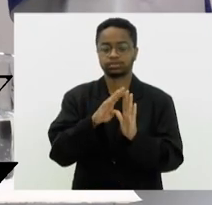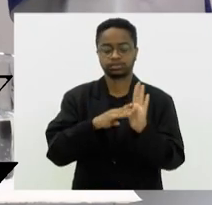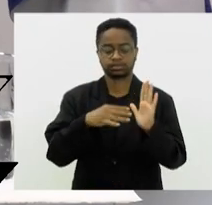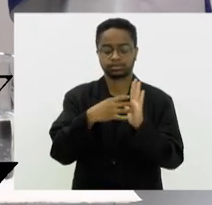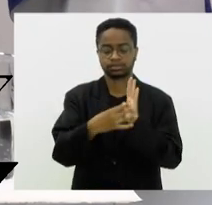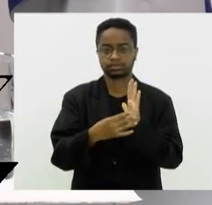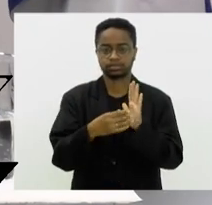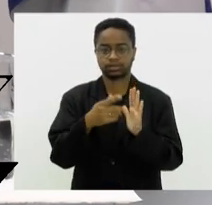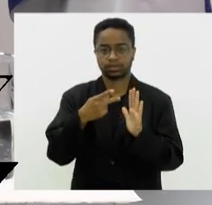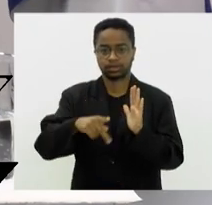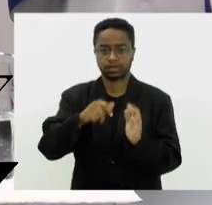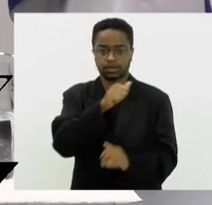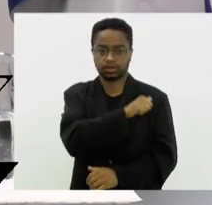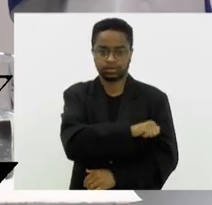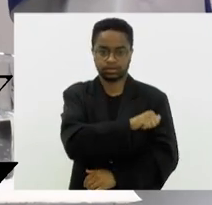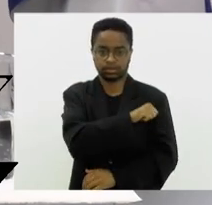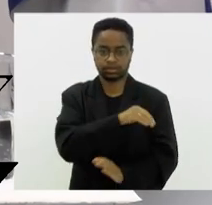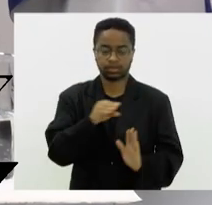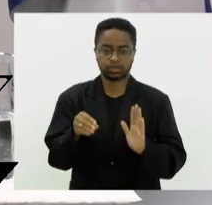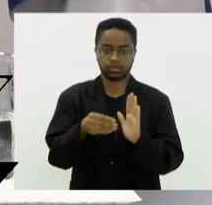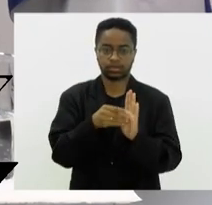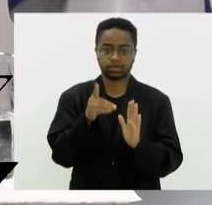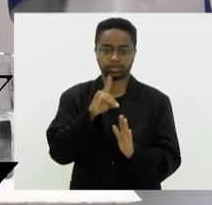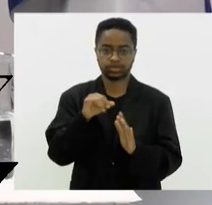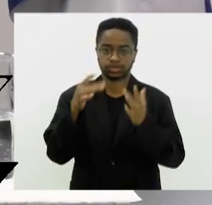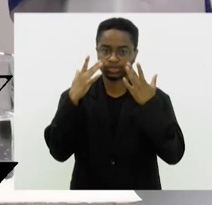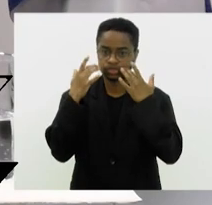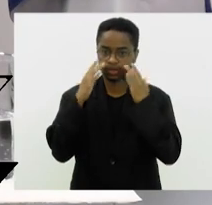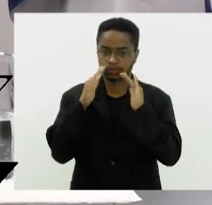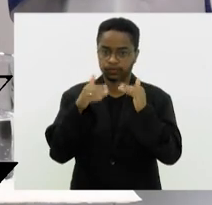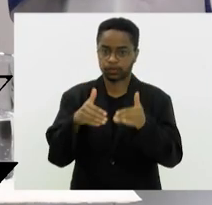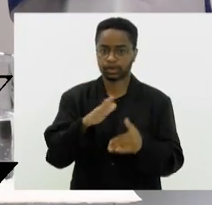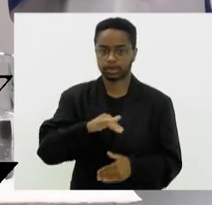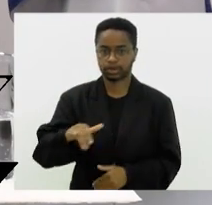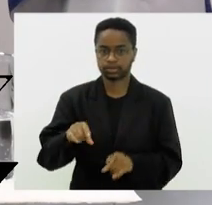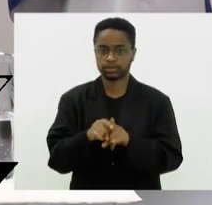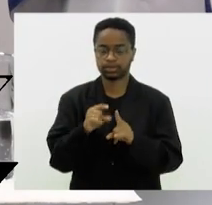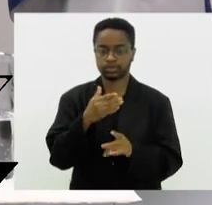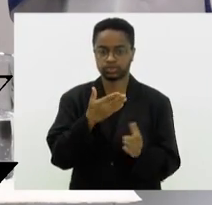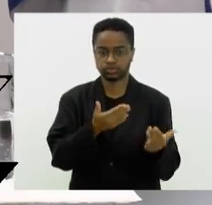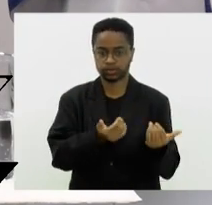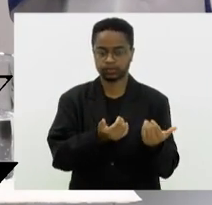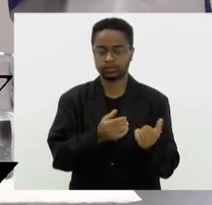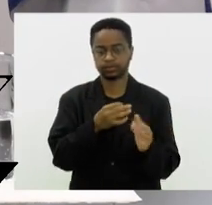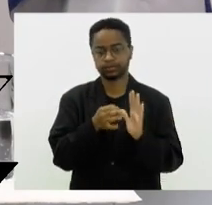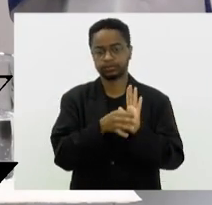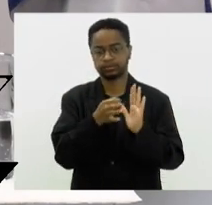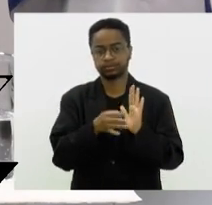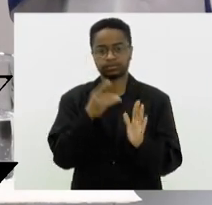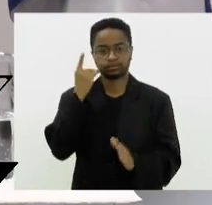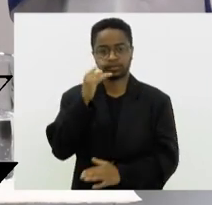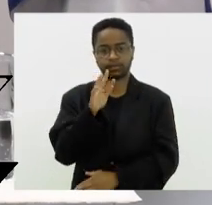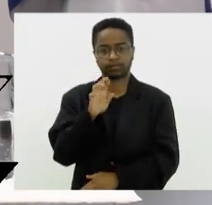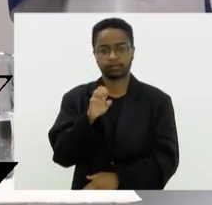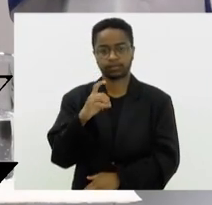calendário oficial do Estado do Rio de Janeiro o Dia do Teatro para Infância e Juventude. Para aparecer, deputado Fred Pacheco.